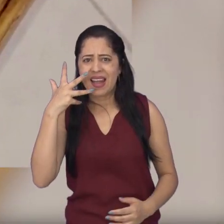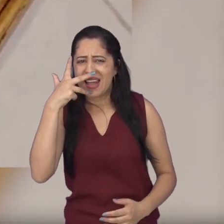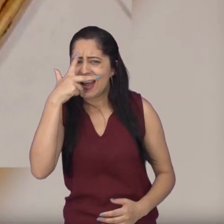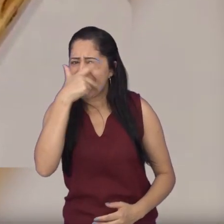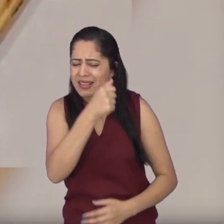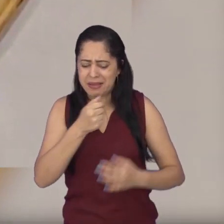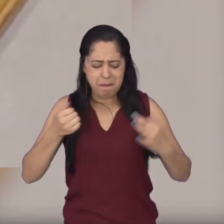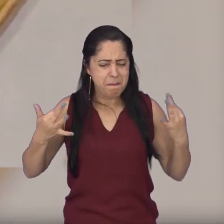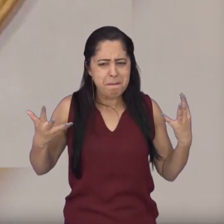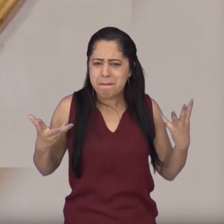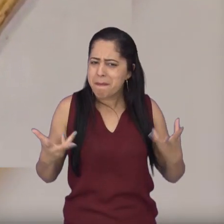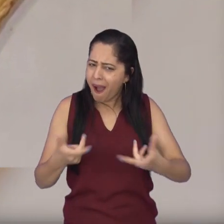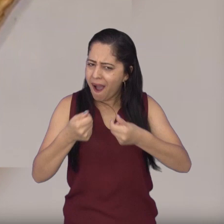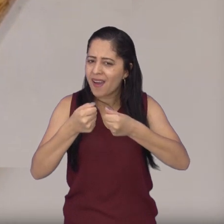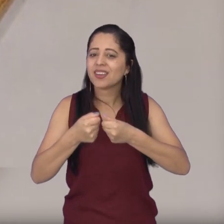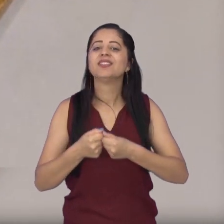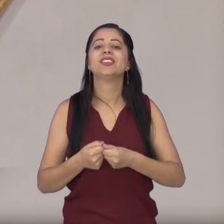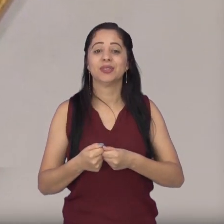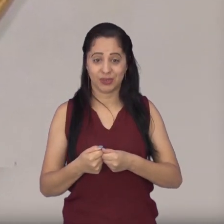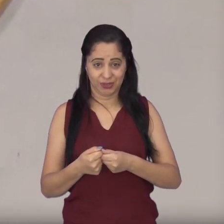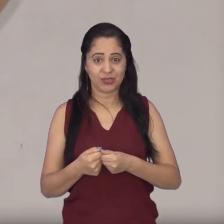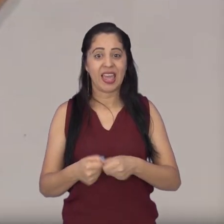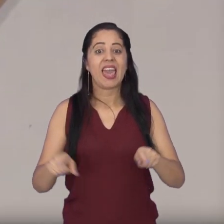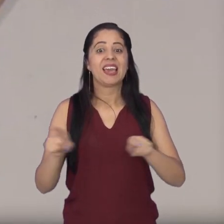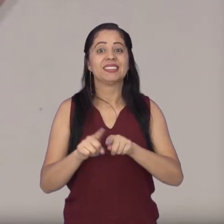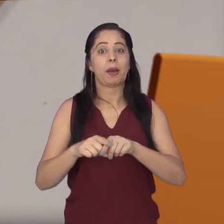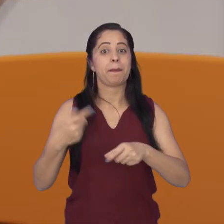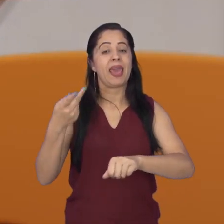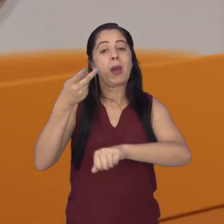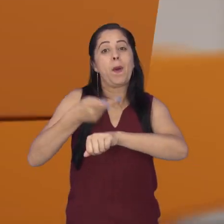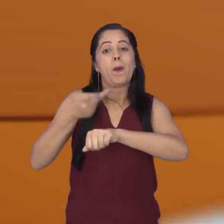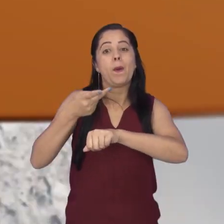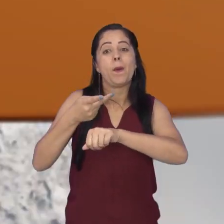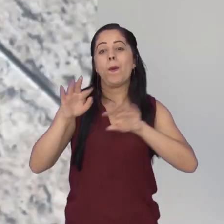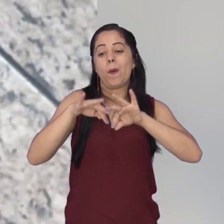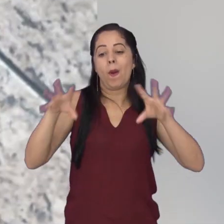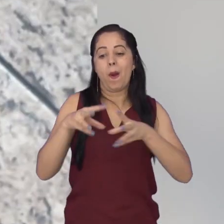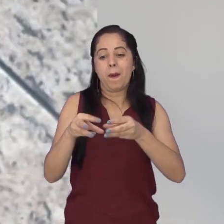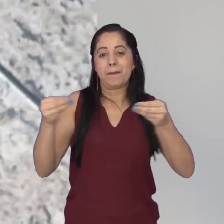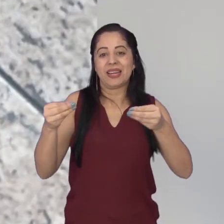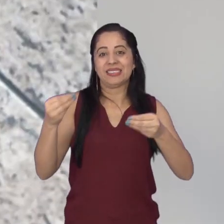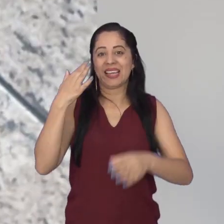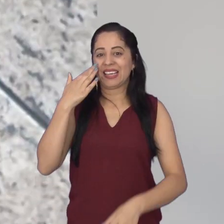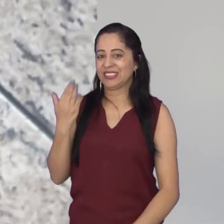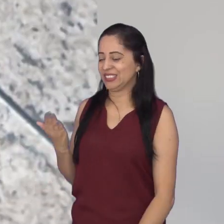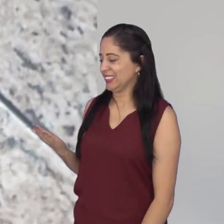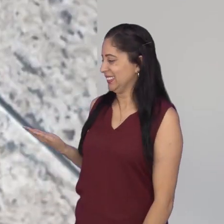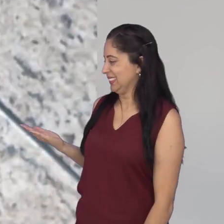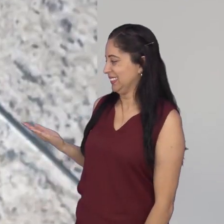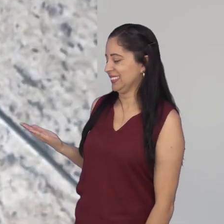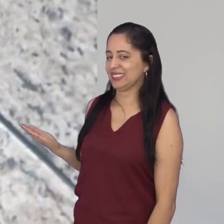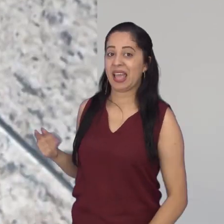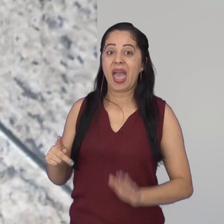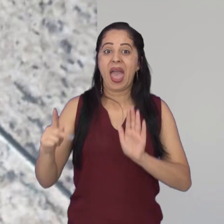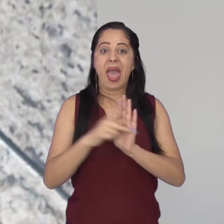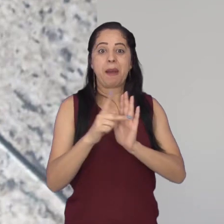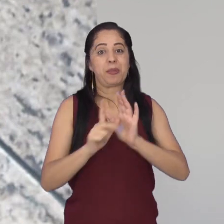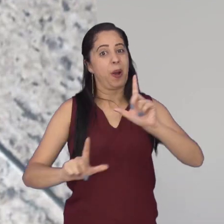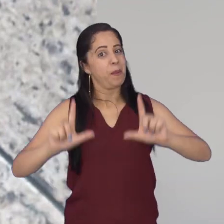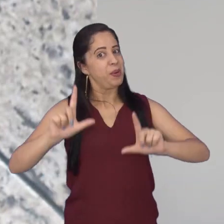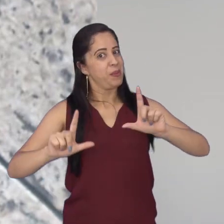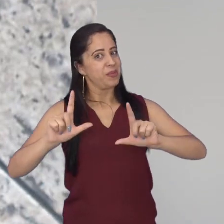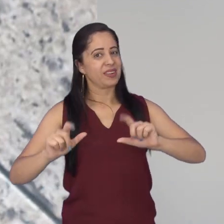como ficou maravilhosa! E além da peça, ele também preparou uma recordação muito especial para o